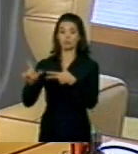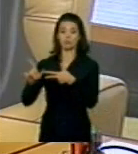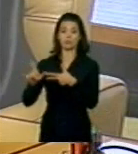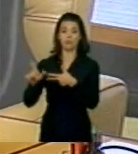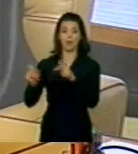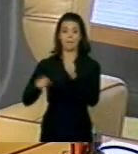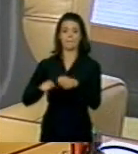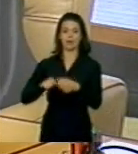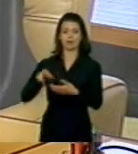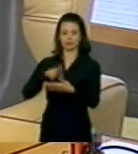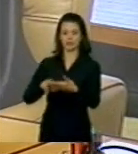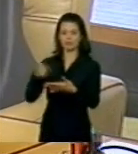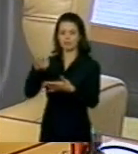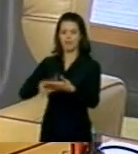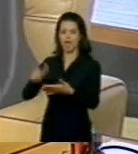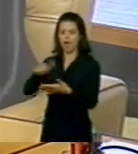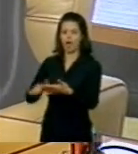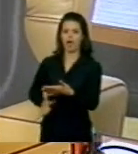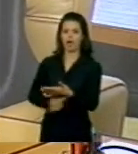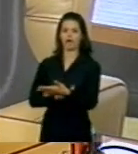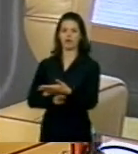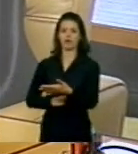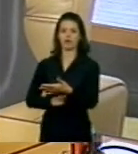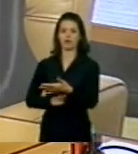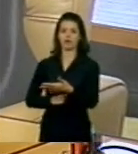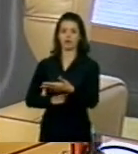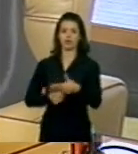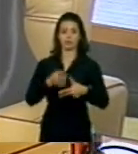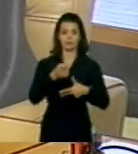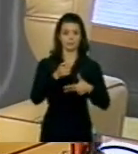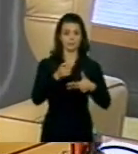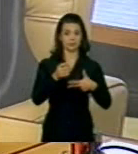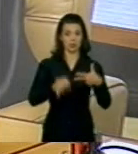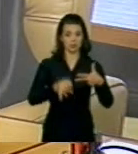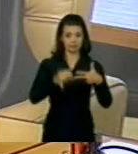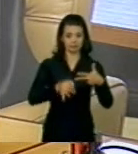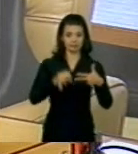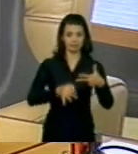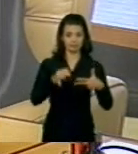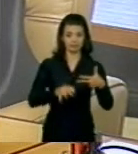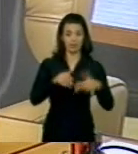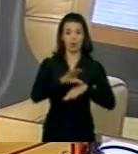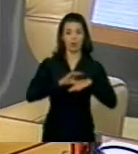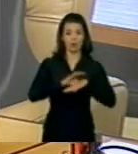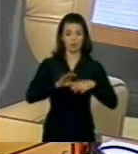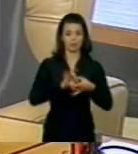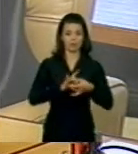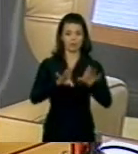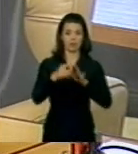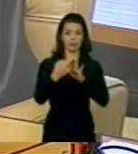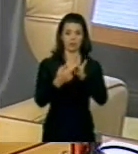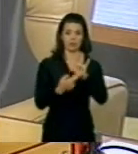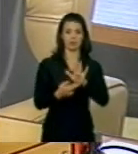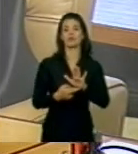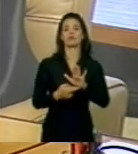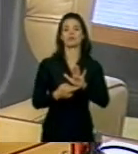técnicos jurídicos emanados pelo Poder Judiciário. Ao Poder Legislativo, a Constituição outorgou, pela regra do parágrafo 2º